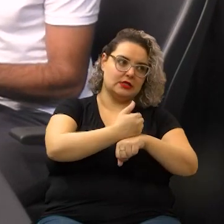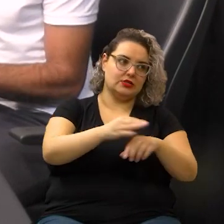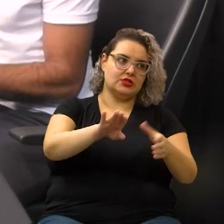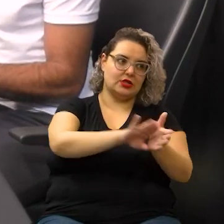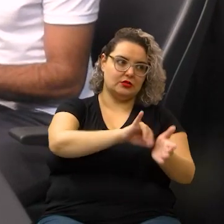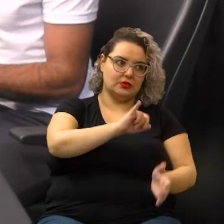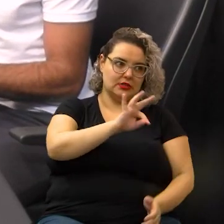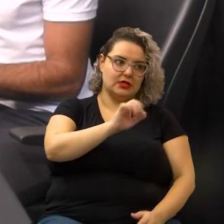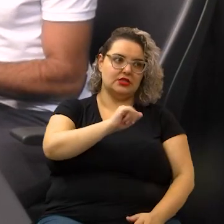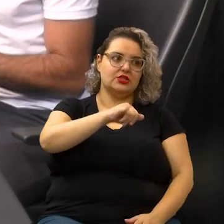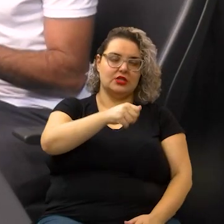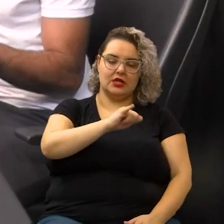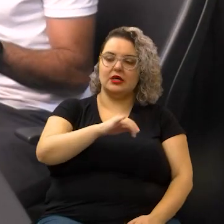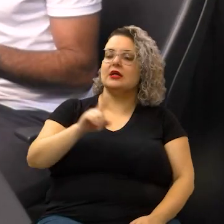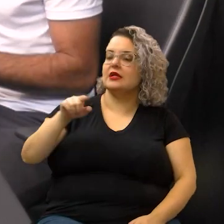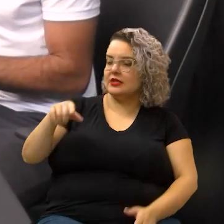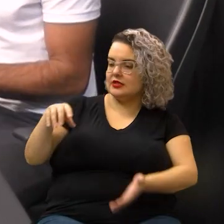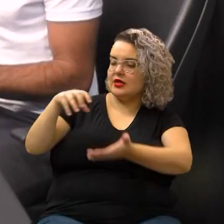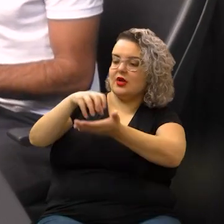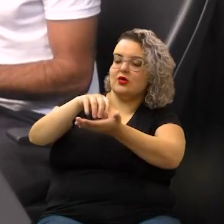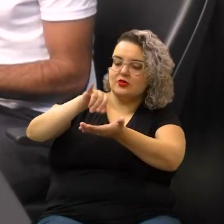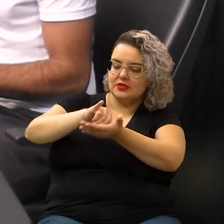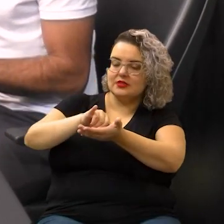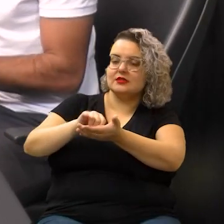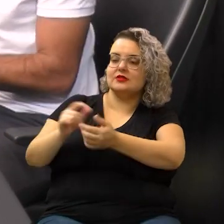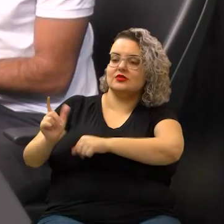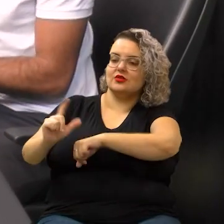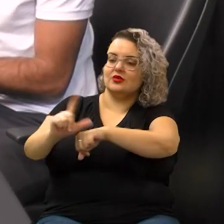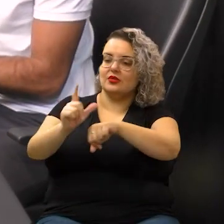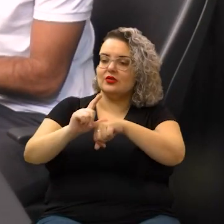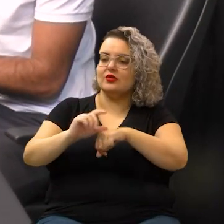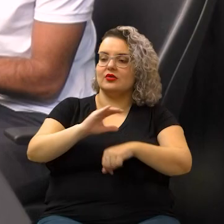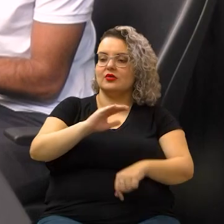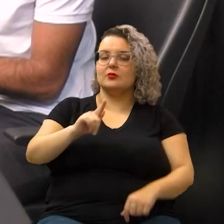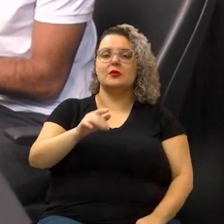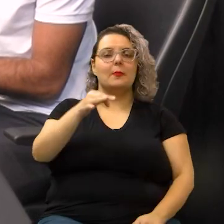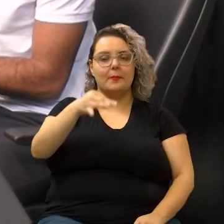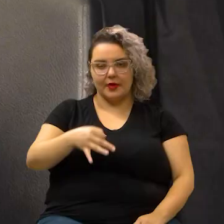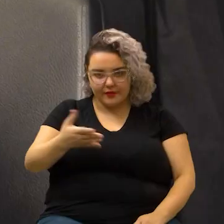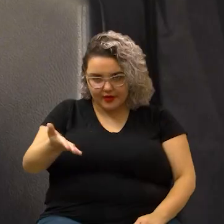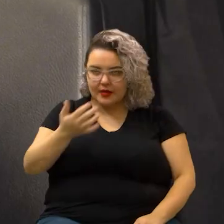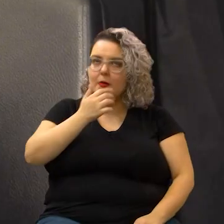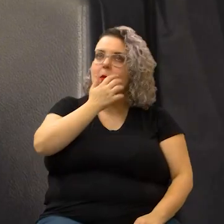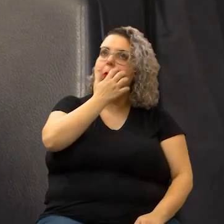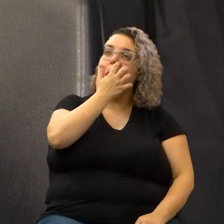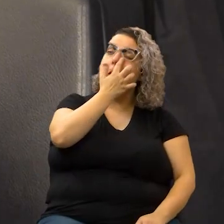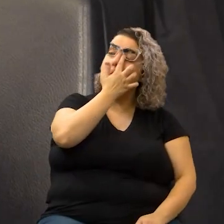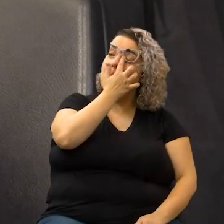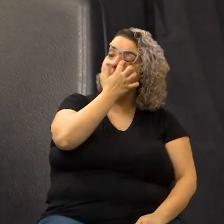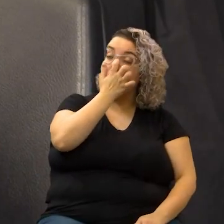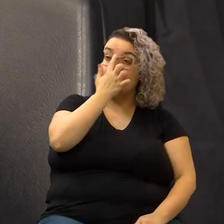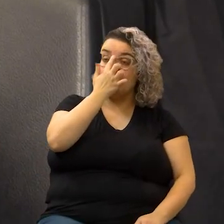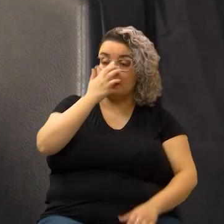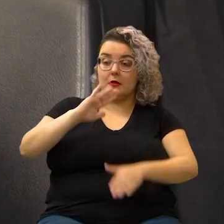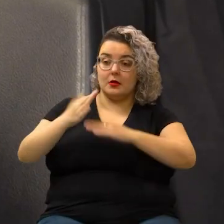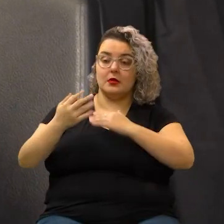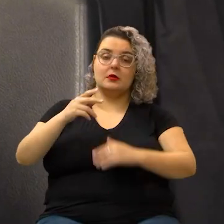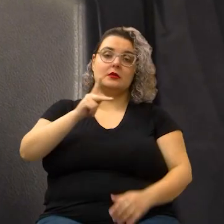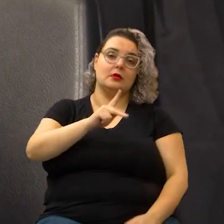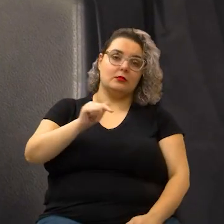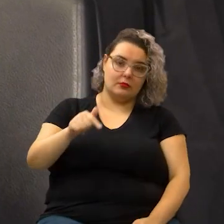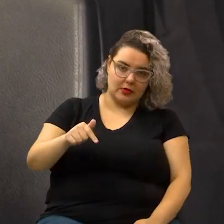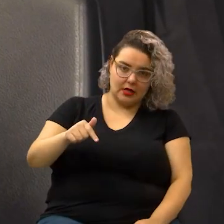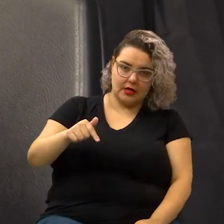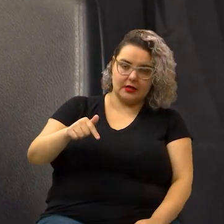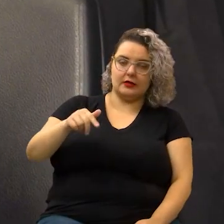no Itajaí. Isso, a gente fala que é o centrinho comercial do Campo Grande, é perfeitamente ali, é aquele bairro, tem o Parque Valença,